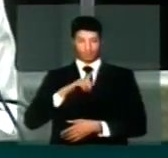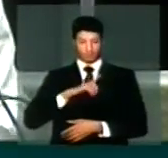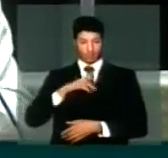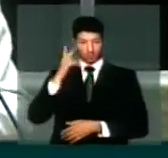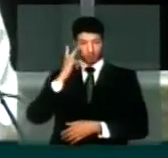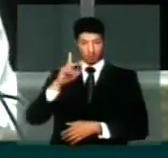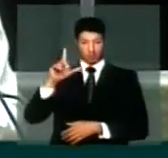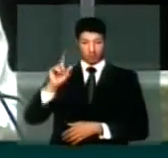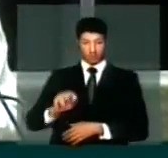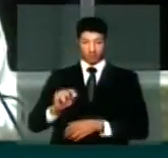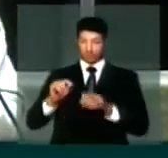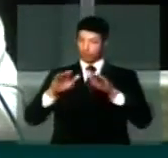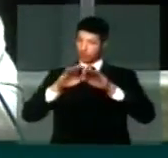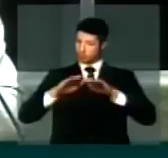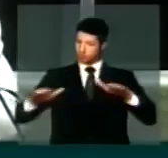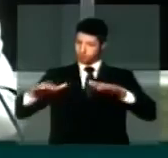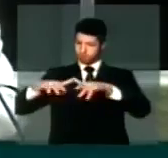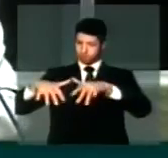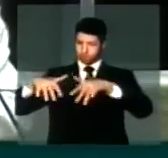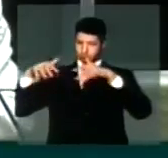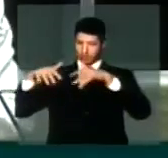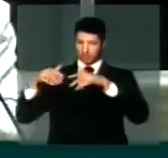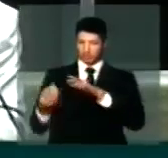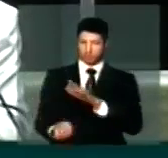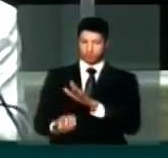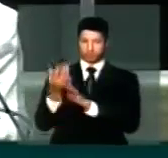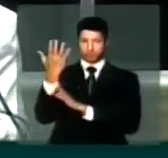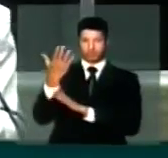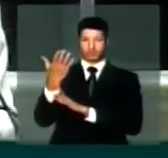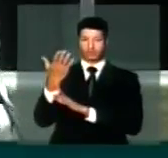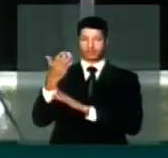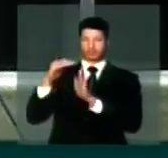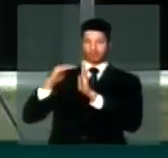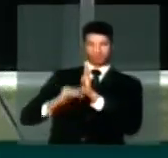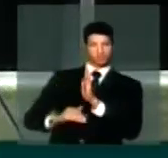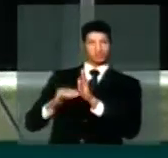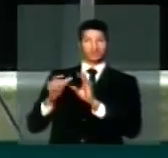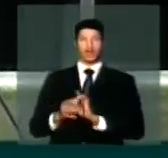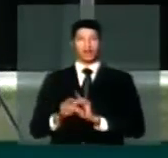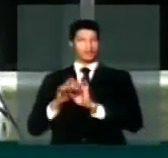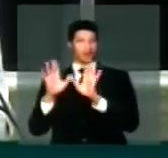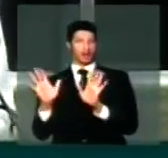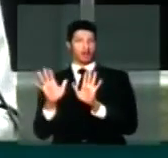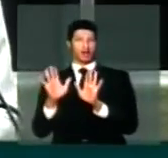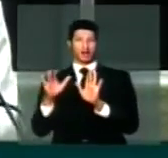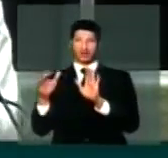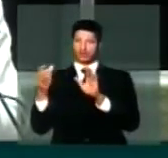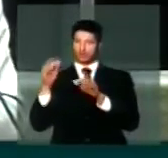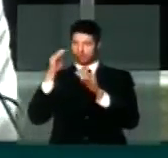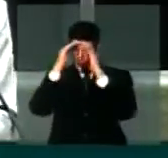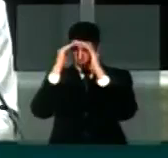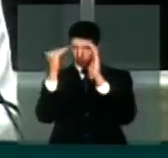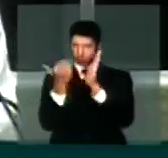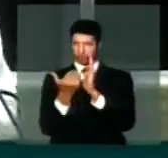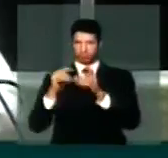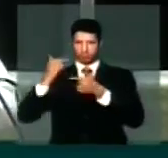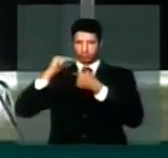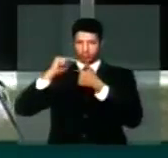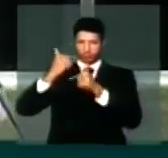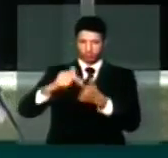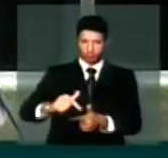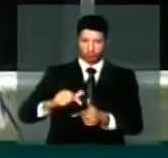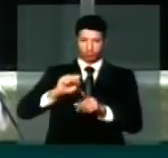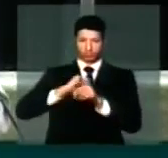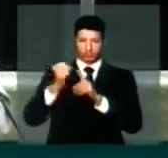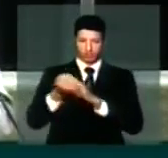para isso bancadas progressistas, regressistas, liberais, conservadoras,